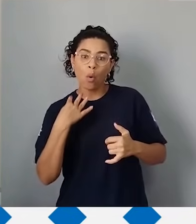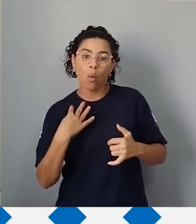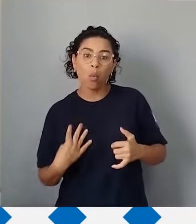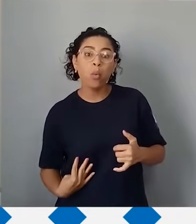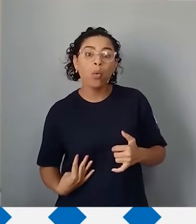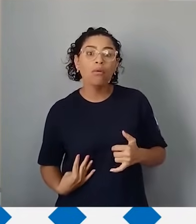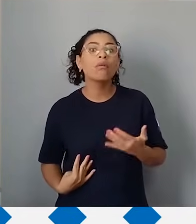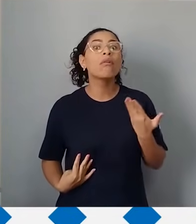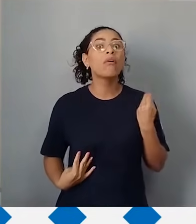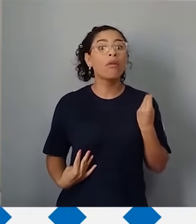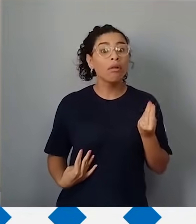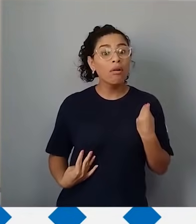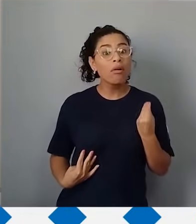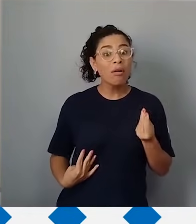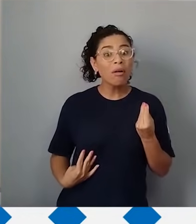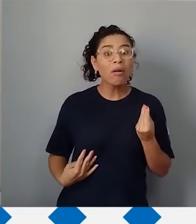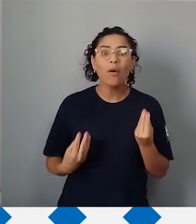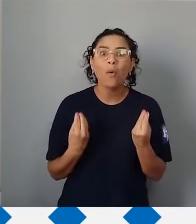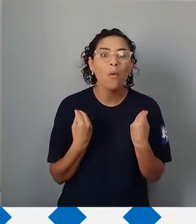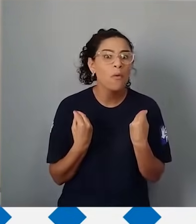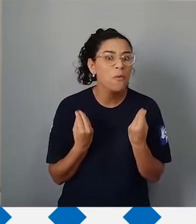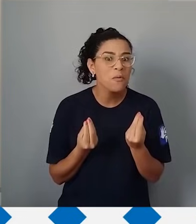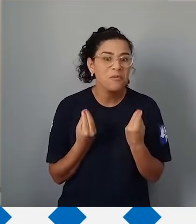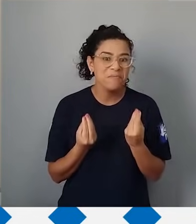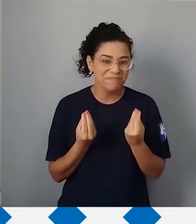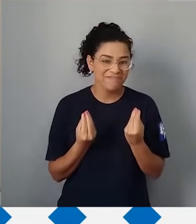fica listrado. Como assim?